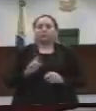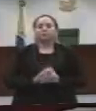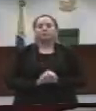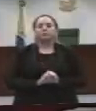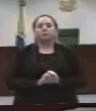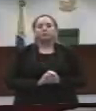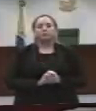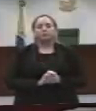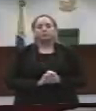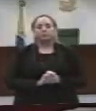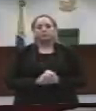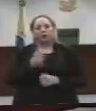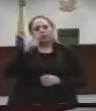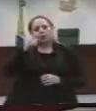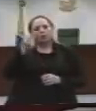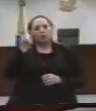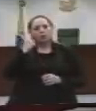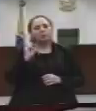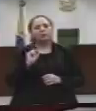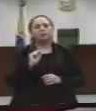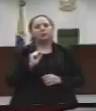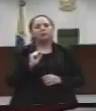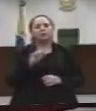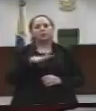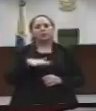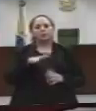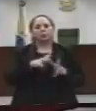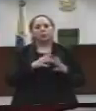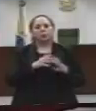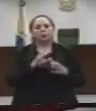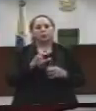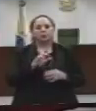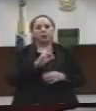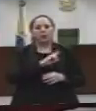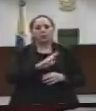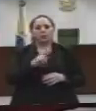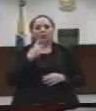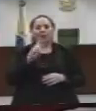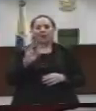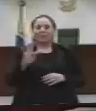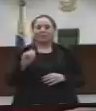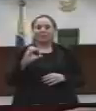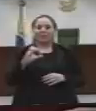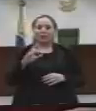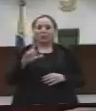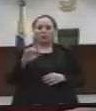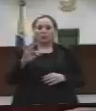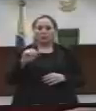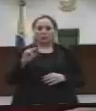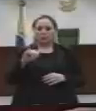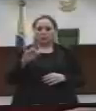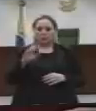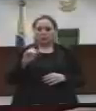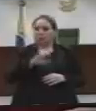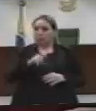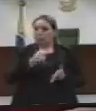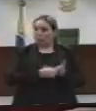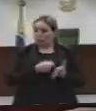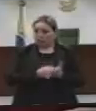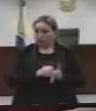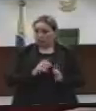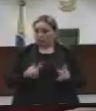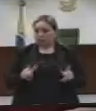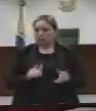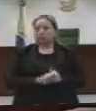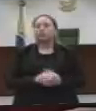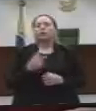é interessante Quando pensamos que o religioso a constituição traz de maneira facultativa ou seja não obrigatória ouvimos aqui vários